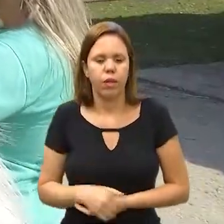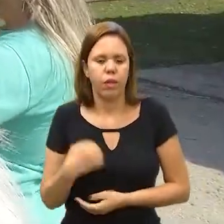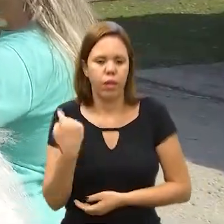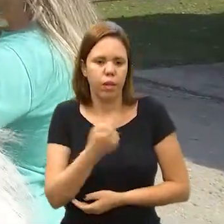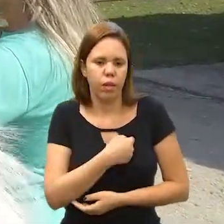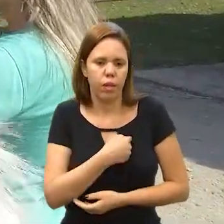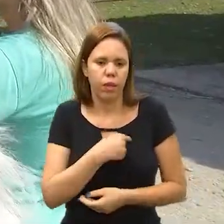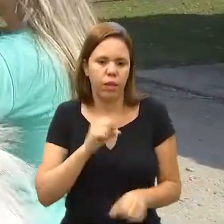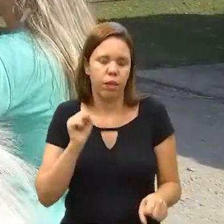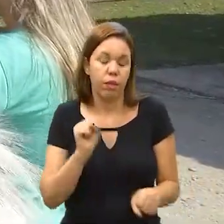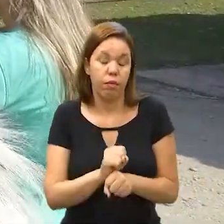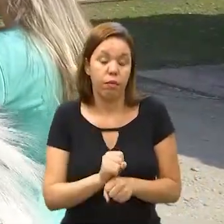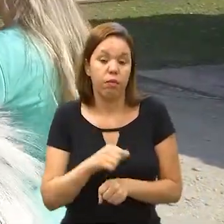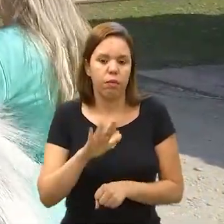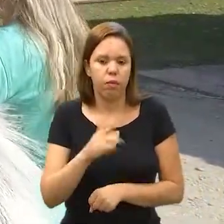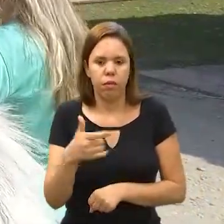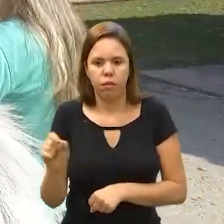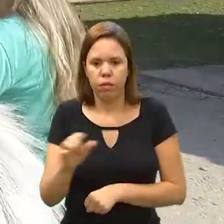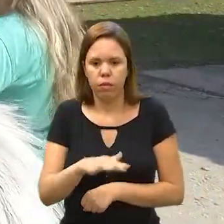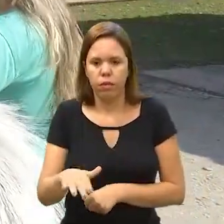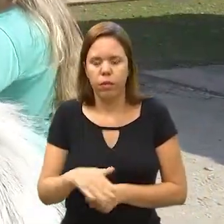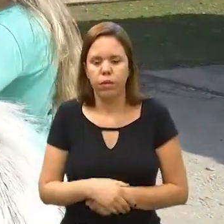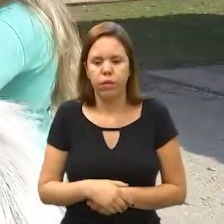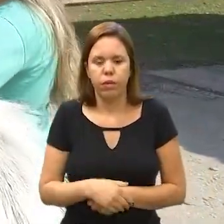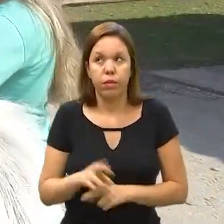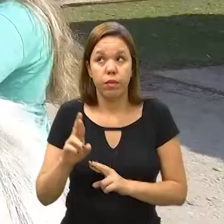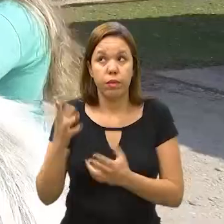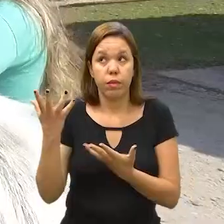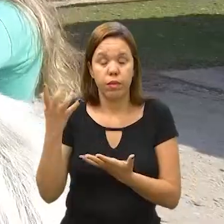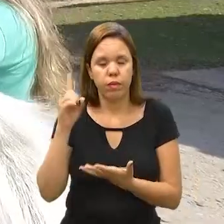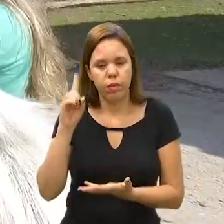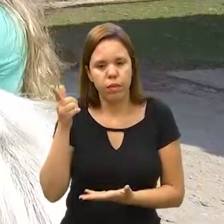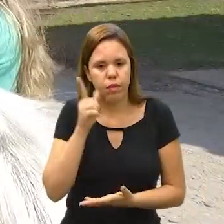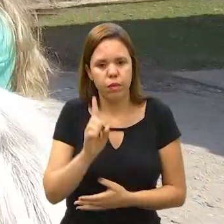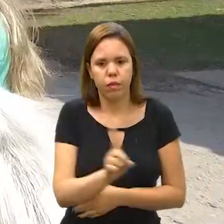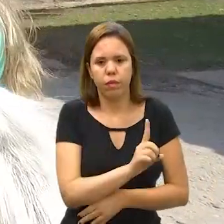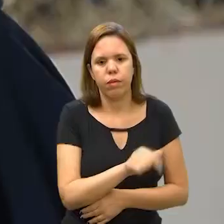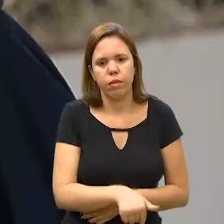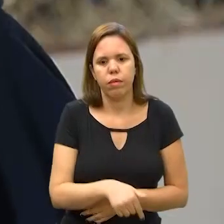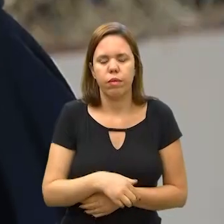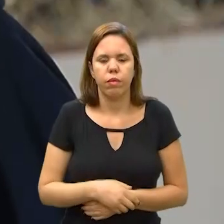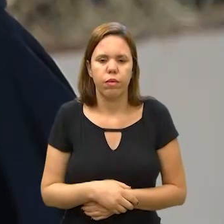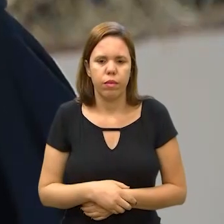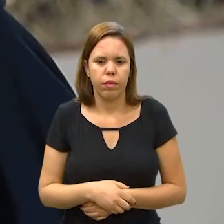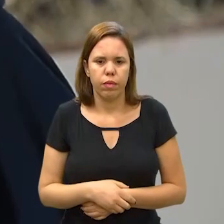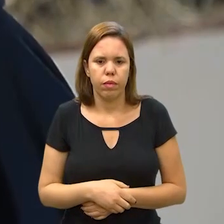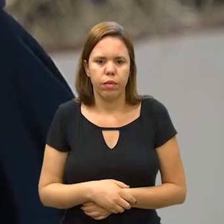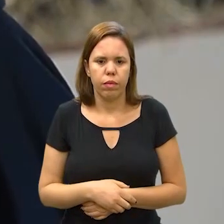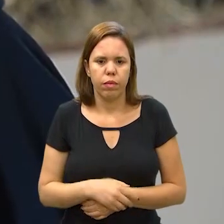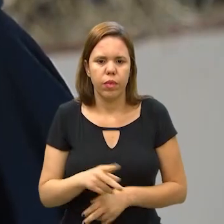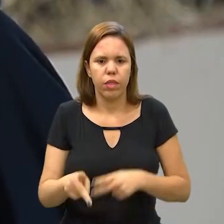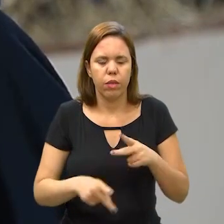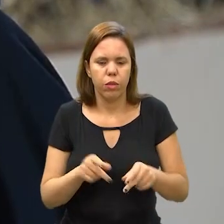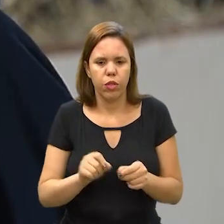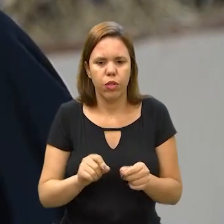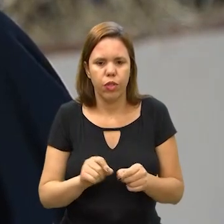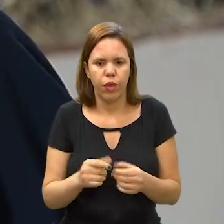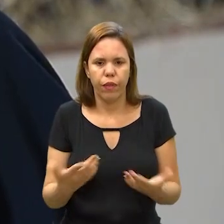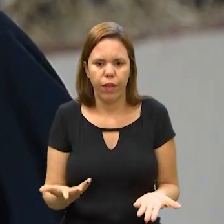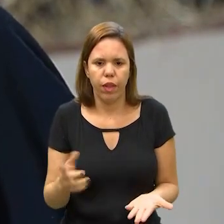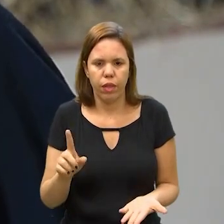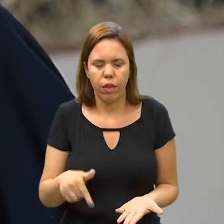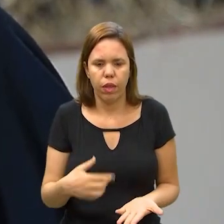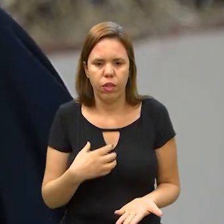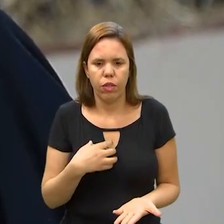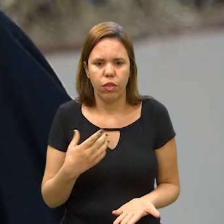estamos aguardando mais 10 crianças, que se Deus quiser logo estarão aqui. Os encaminhamentos são feitos